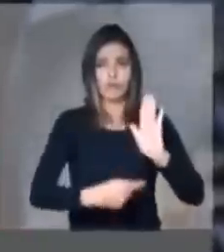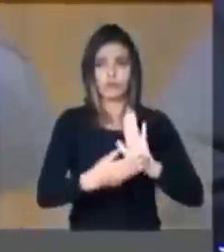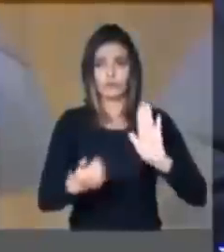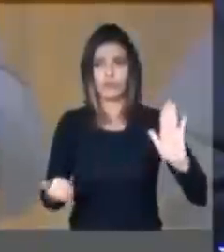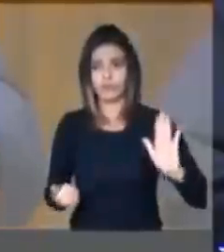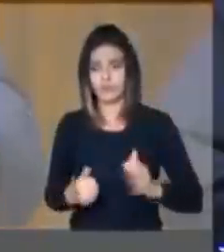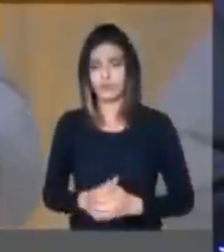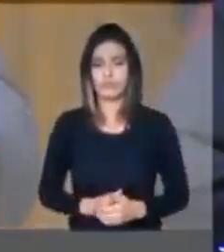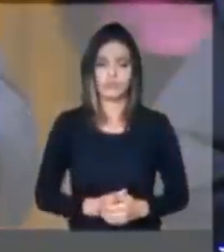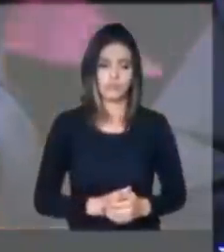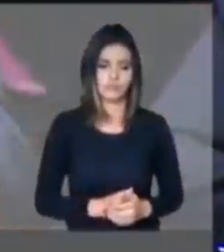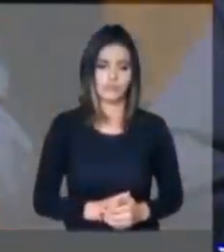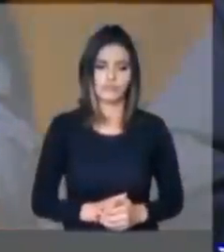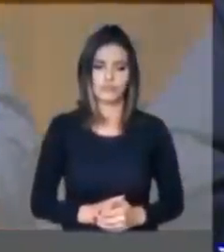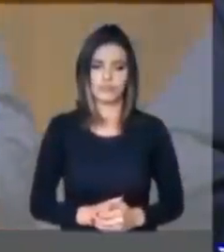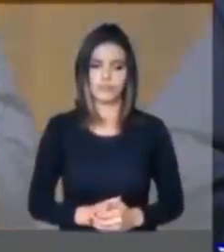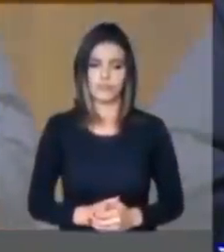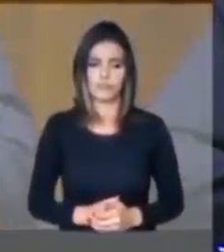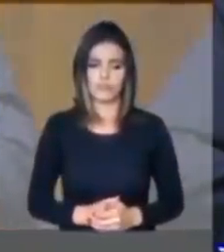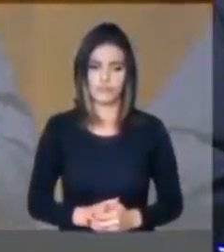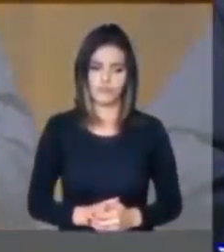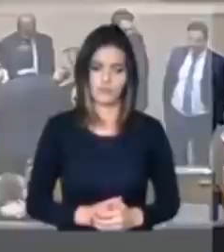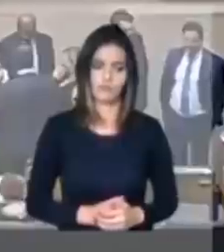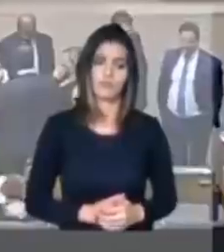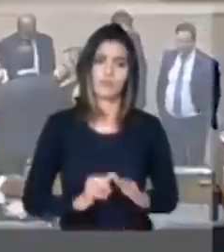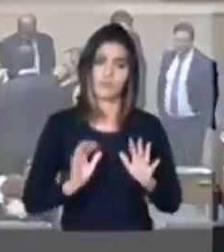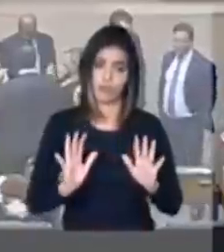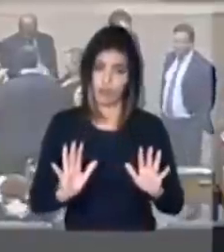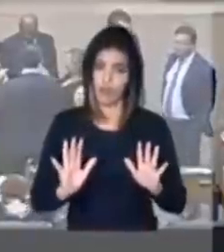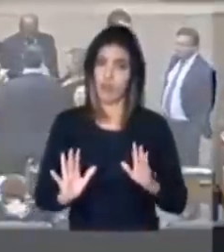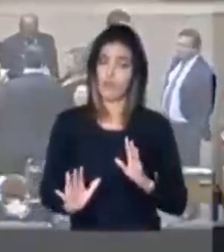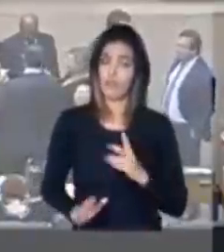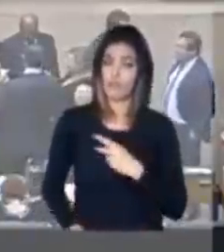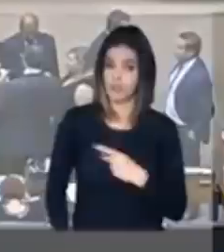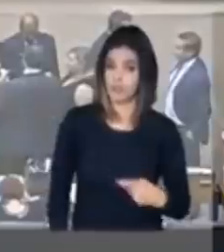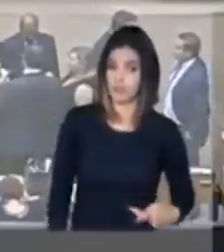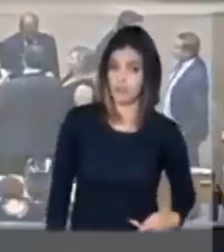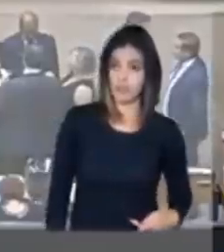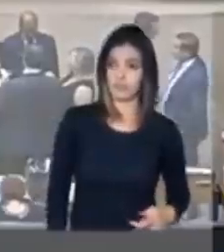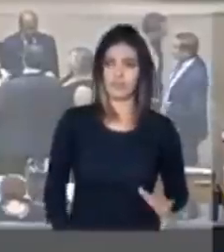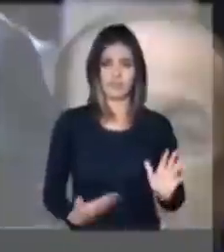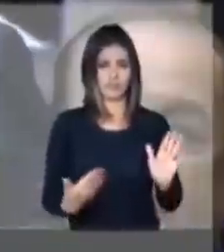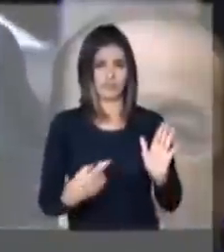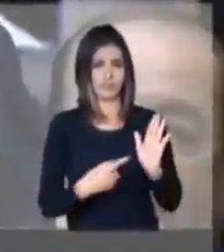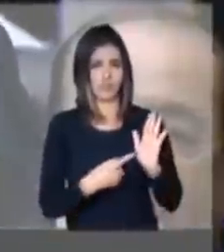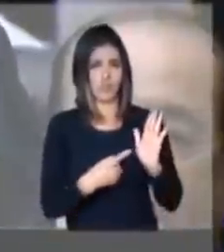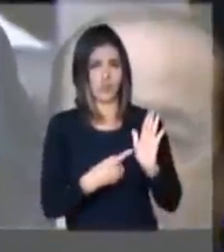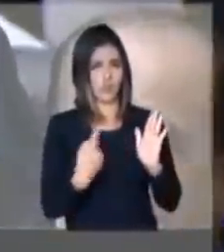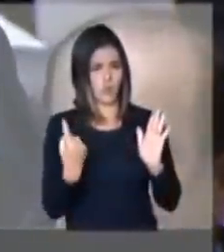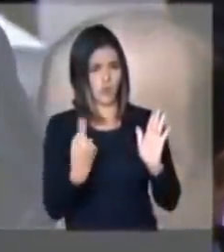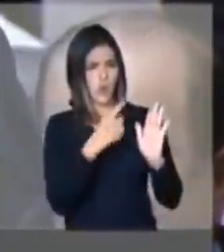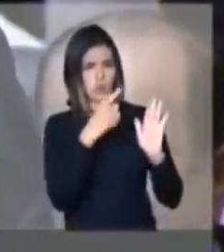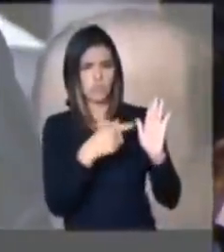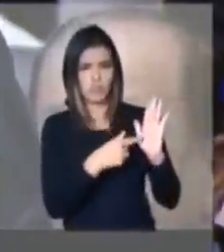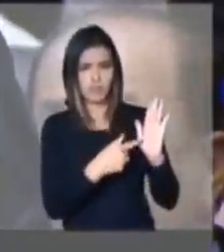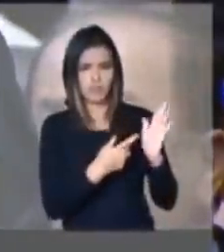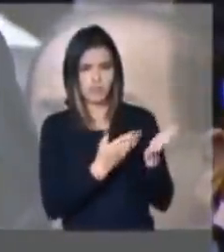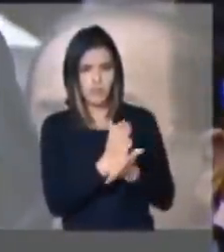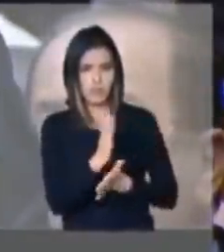Pedro B. Senhor presidente, ficar contra a regulamentação da profissão